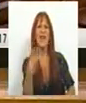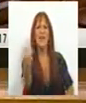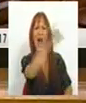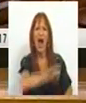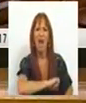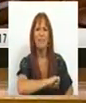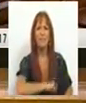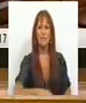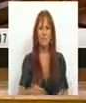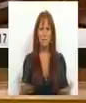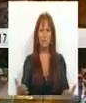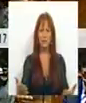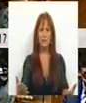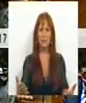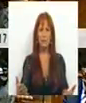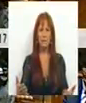Martins. Ora,